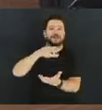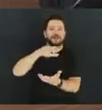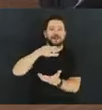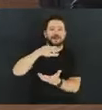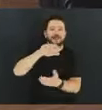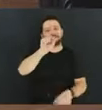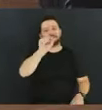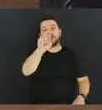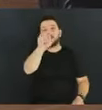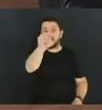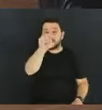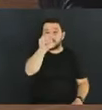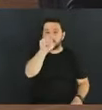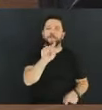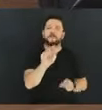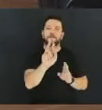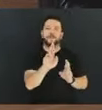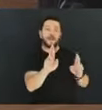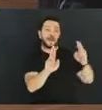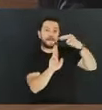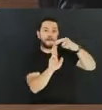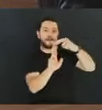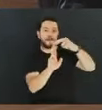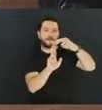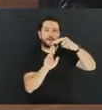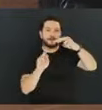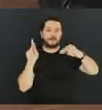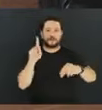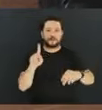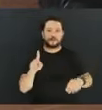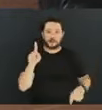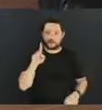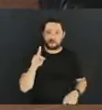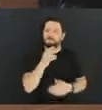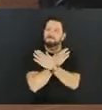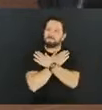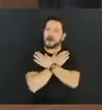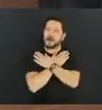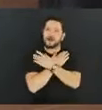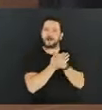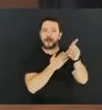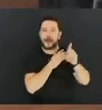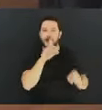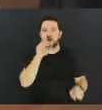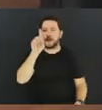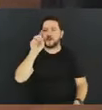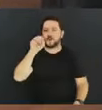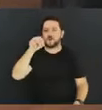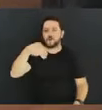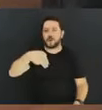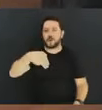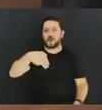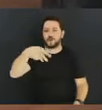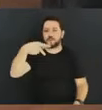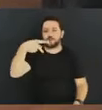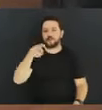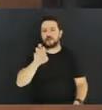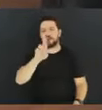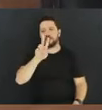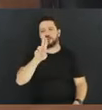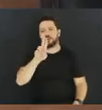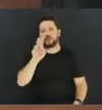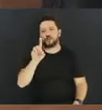estão aqui hoje. Transmito o nosso abraço ao Dom Peruso. No momento das emendas, eu também quero fazer aqui uma